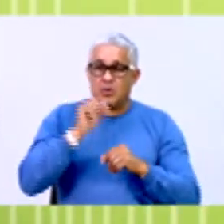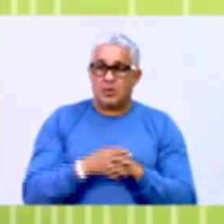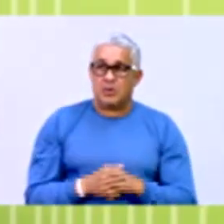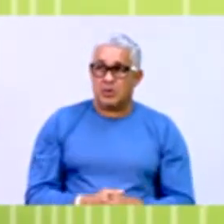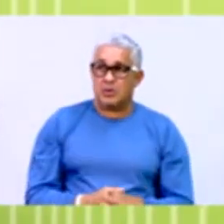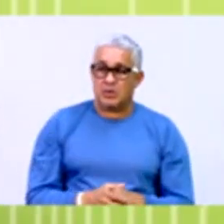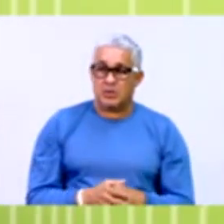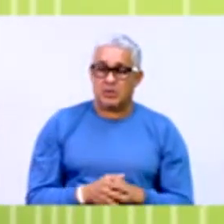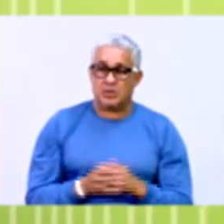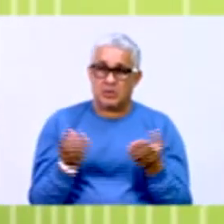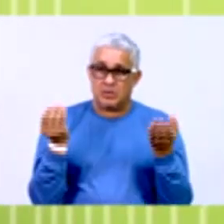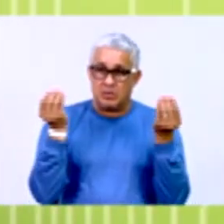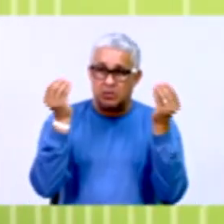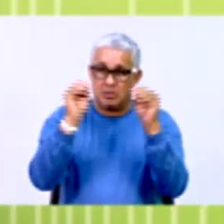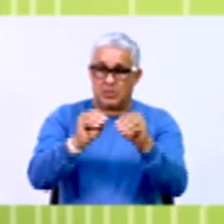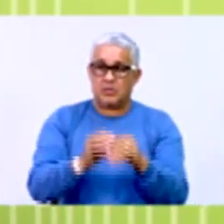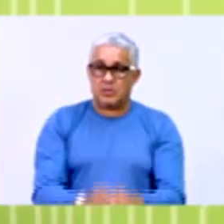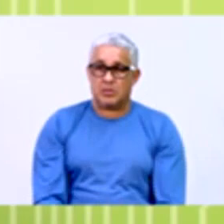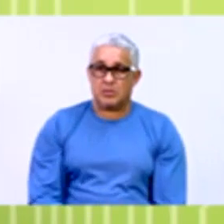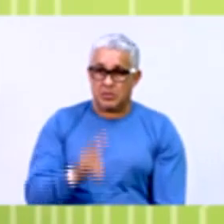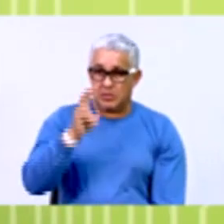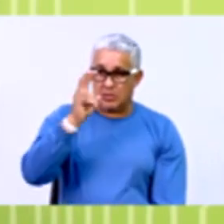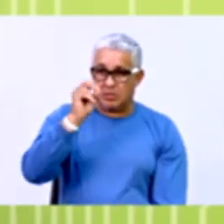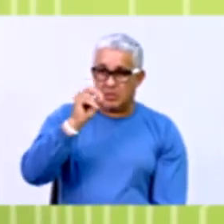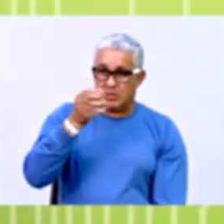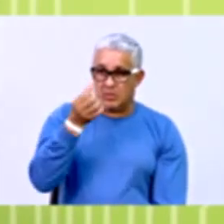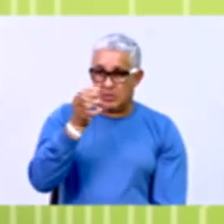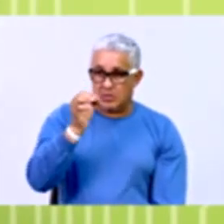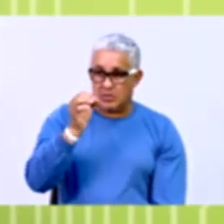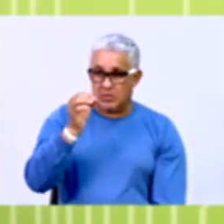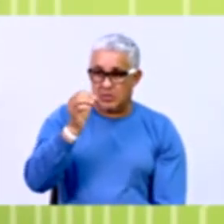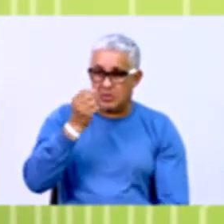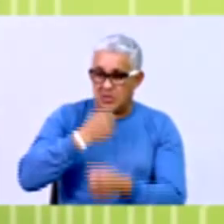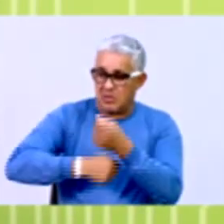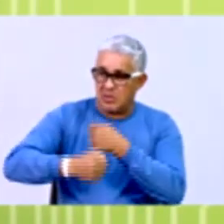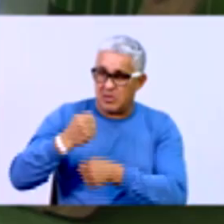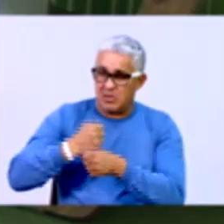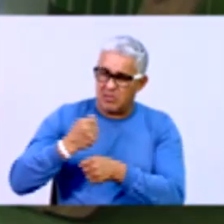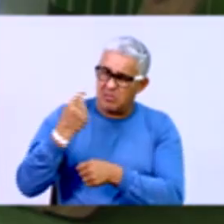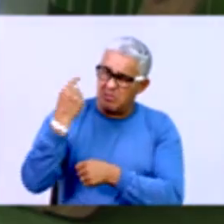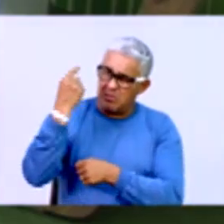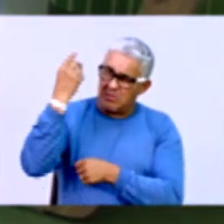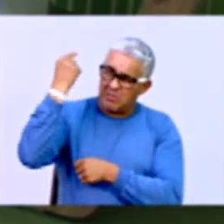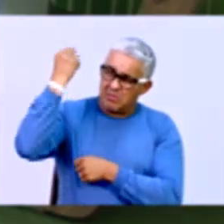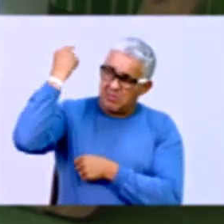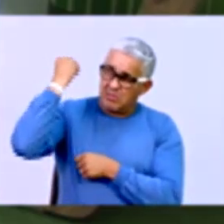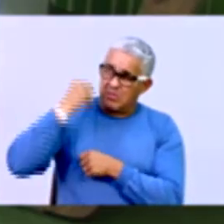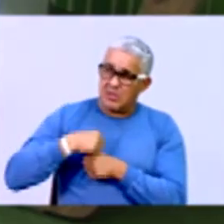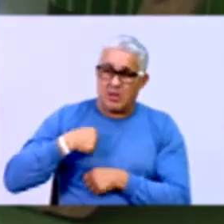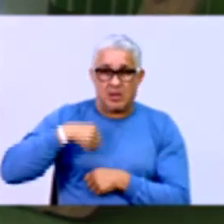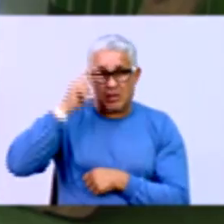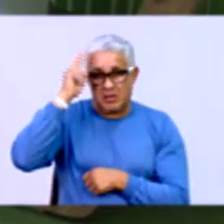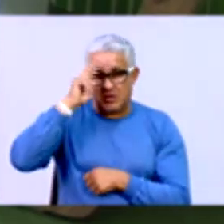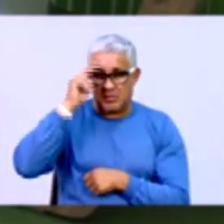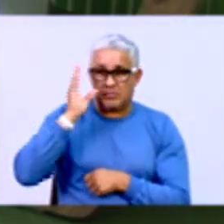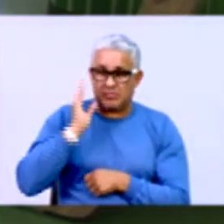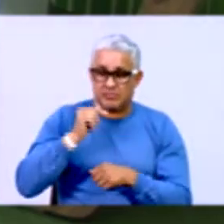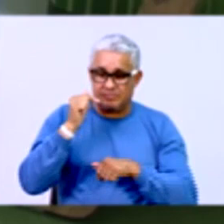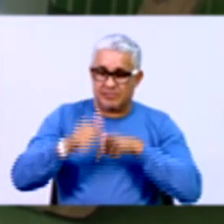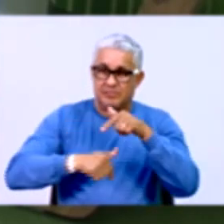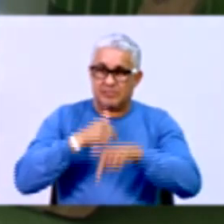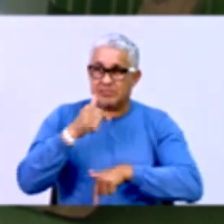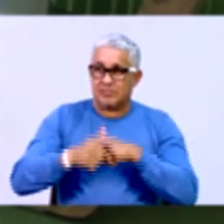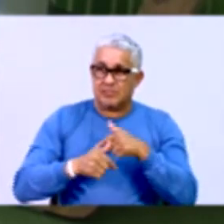gente colocar aí uns 50, né, 60 anos atrás, né, professor? Mais ou menos isso. Eu lembro que eu já trabalhei com